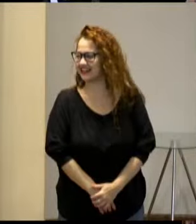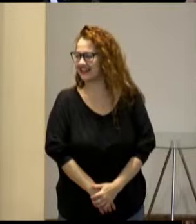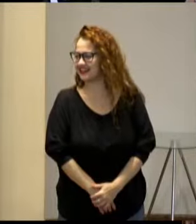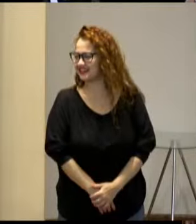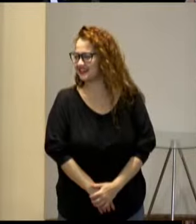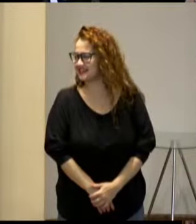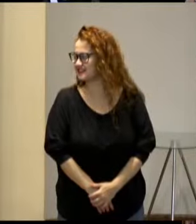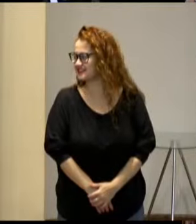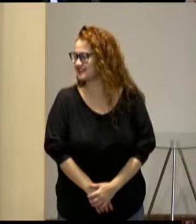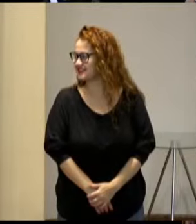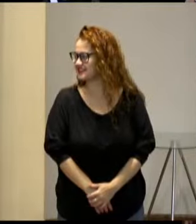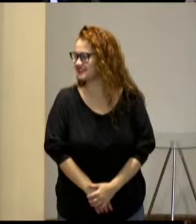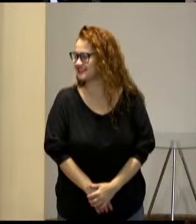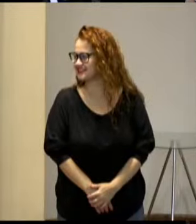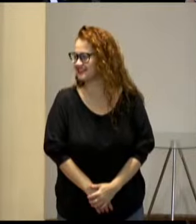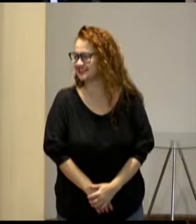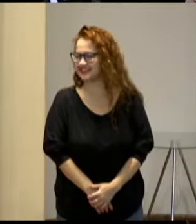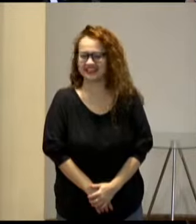Deus, peraí.